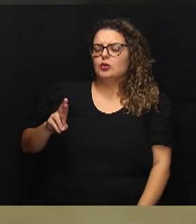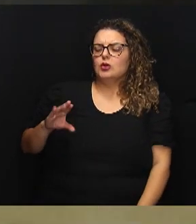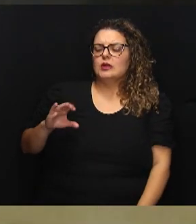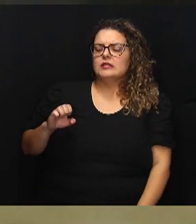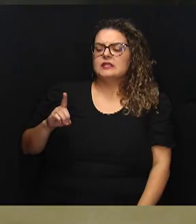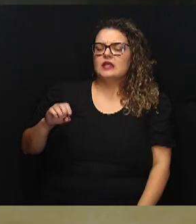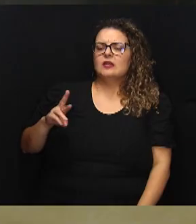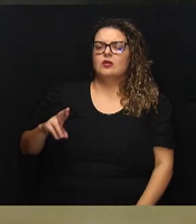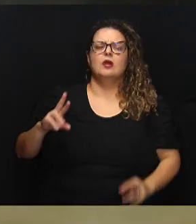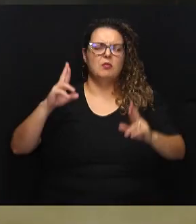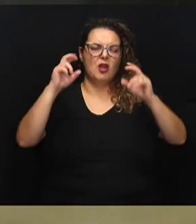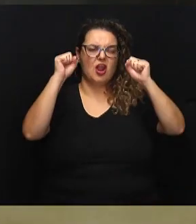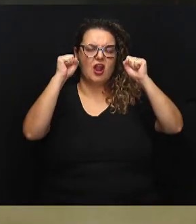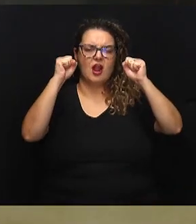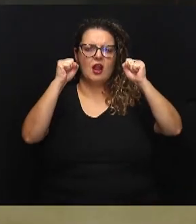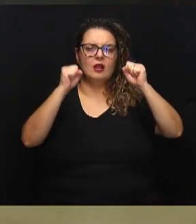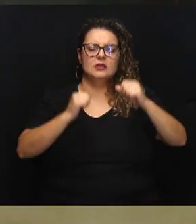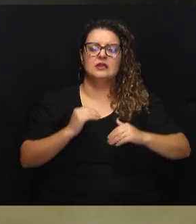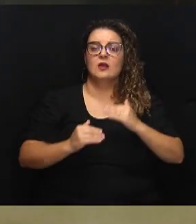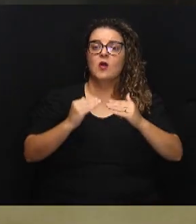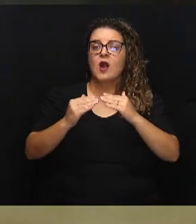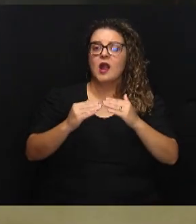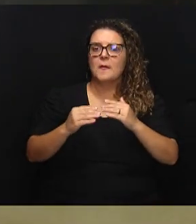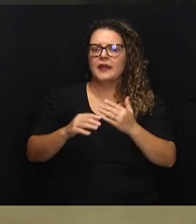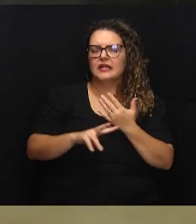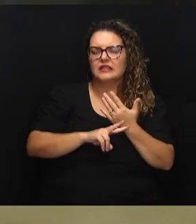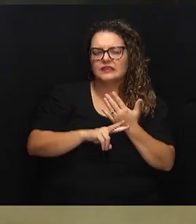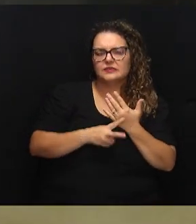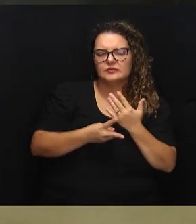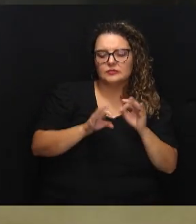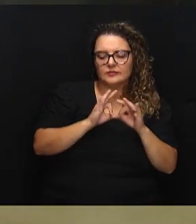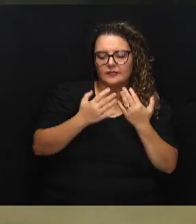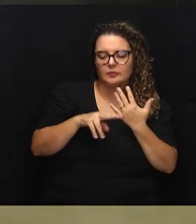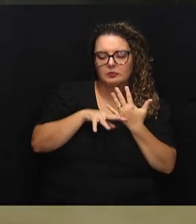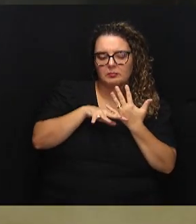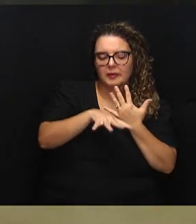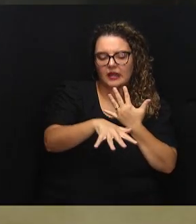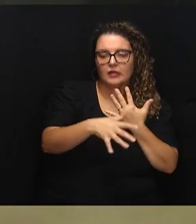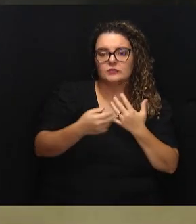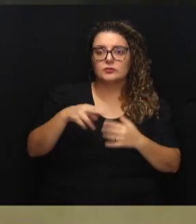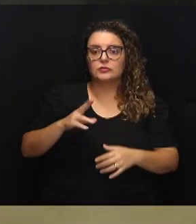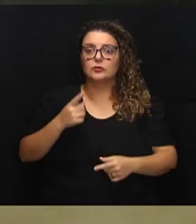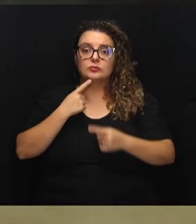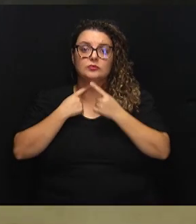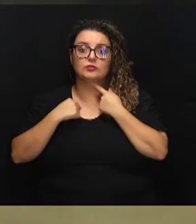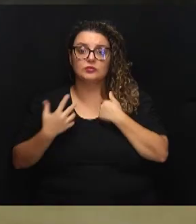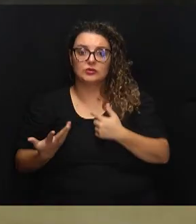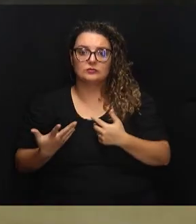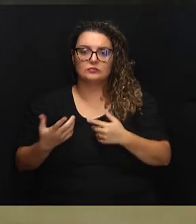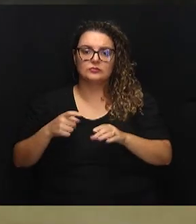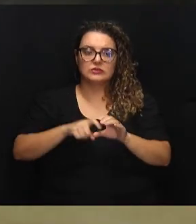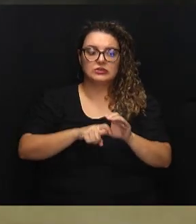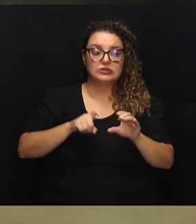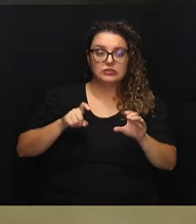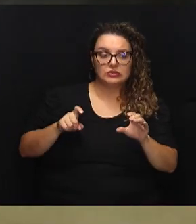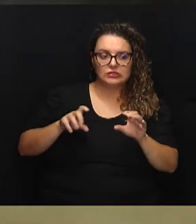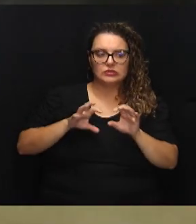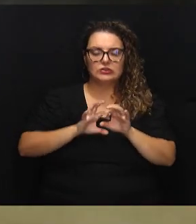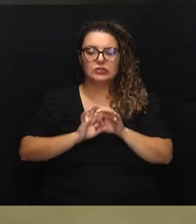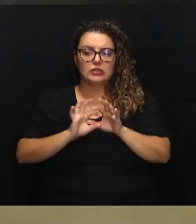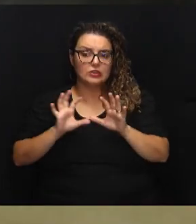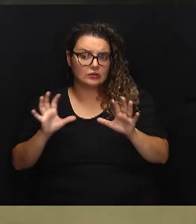pela influência, familiar ou pela o desejo de autonomia, o